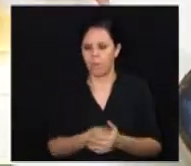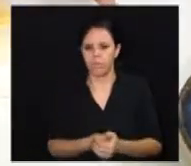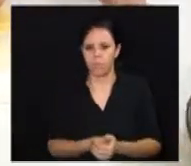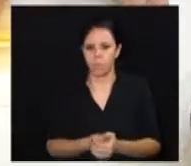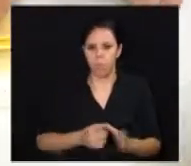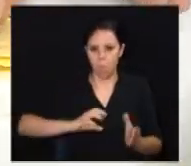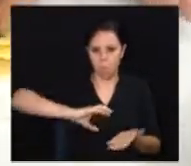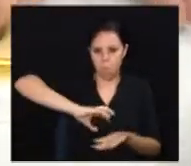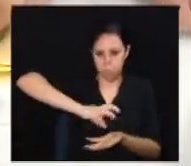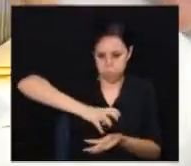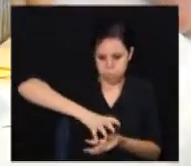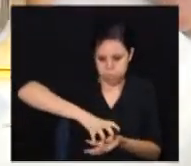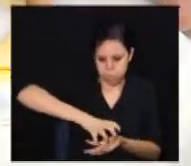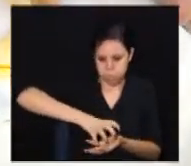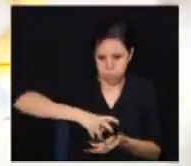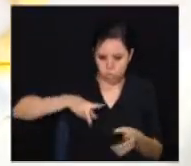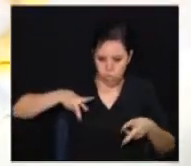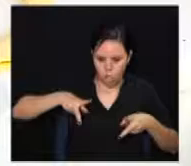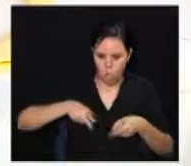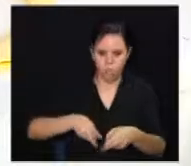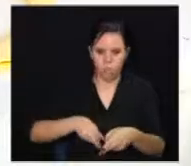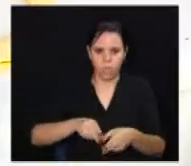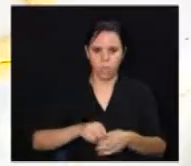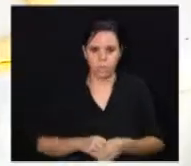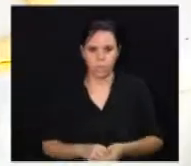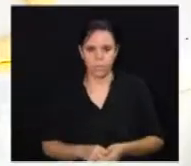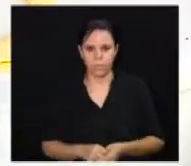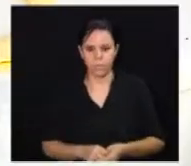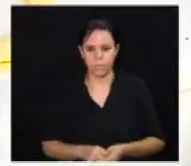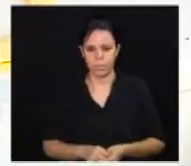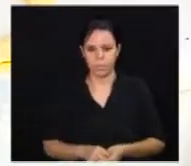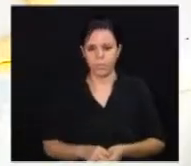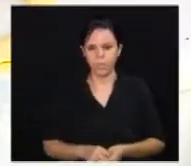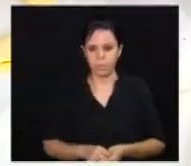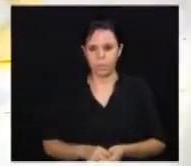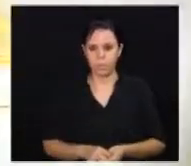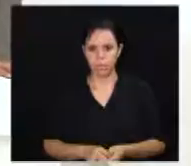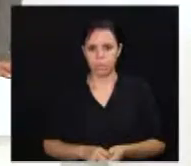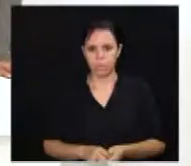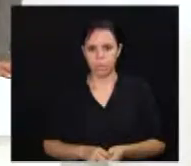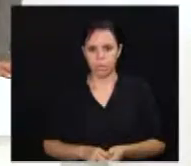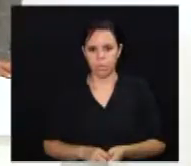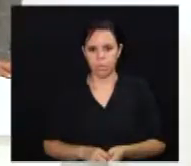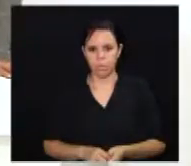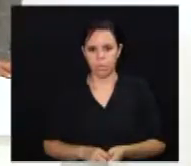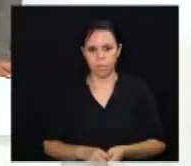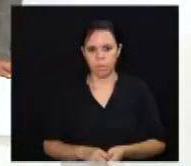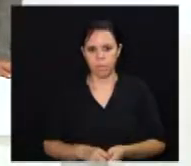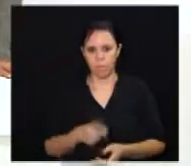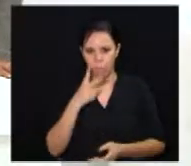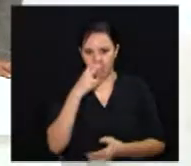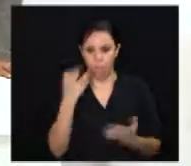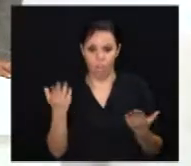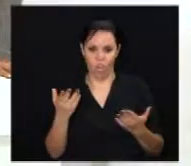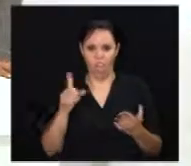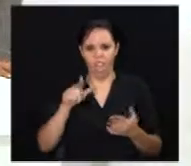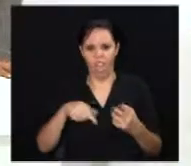o cortador e faz o corte formando um ravioli. Olha que